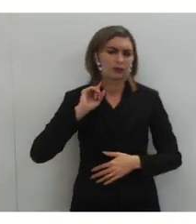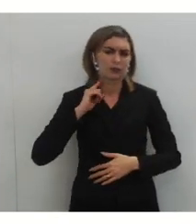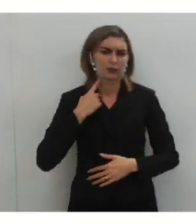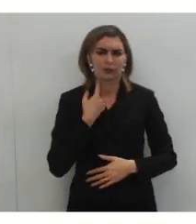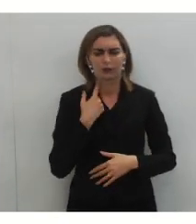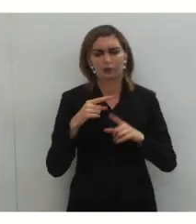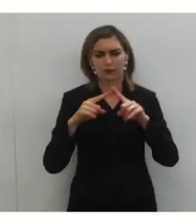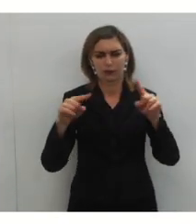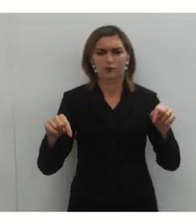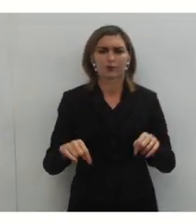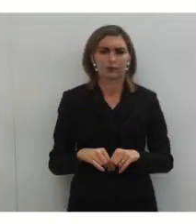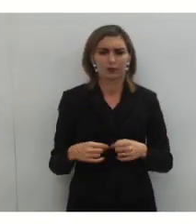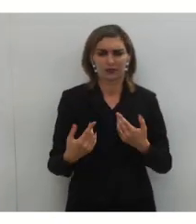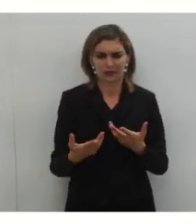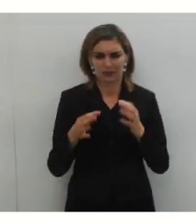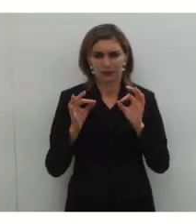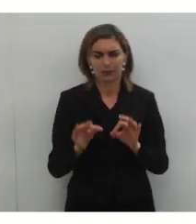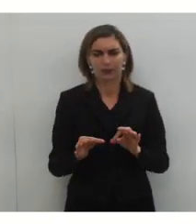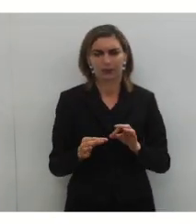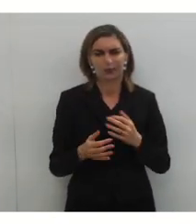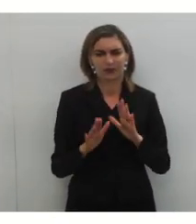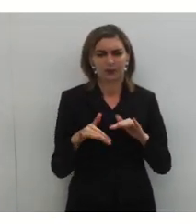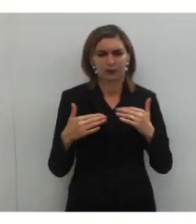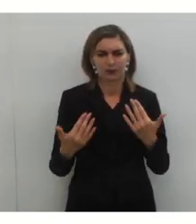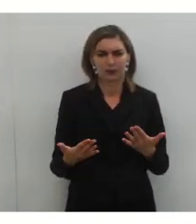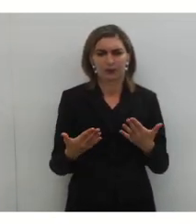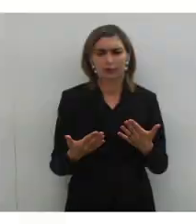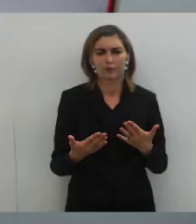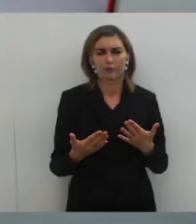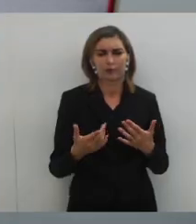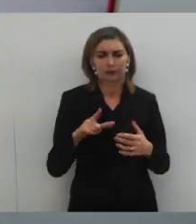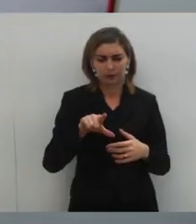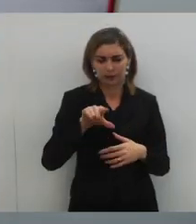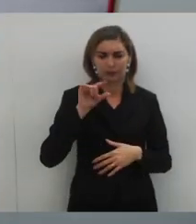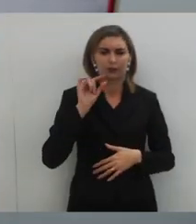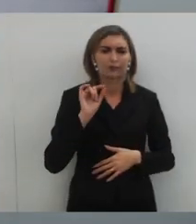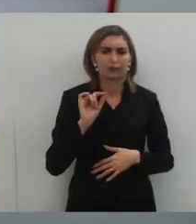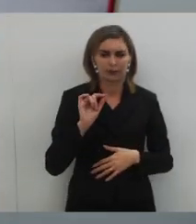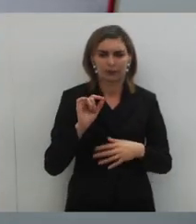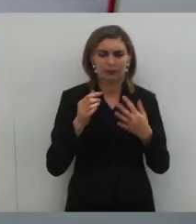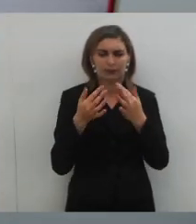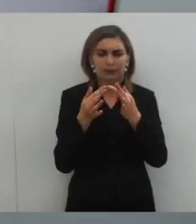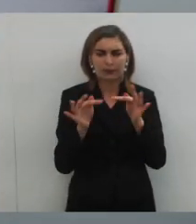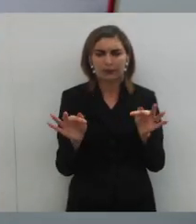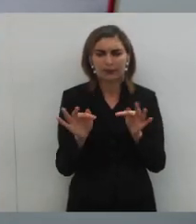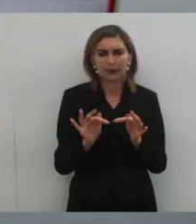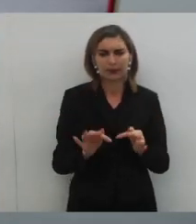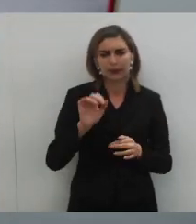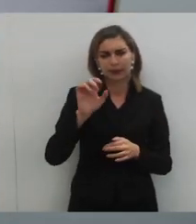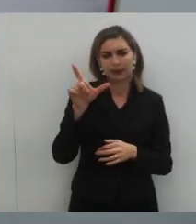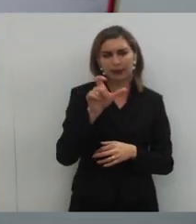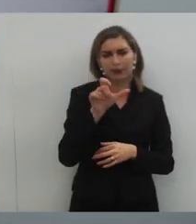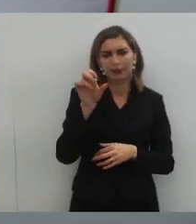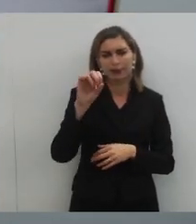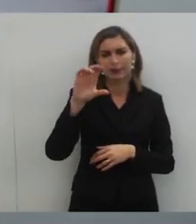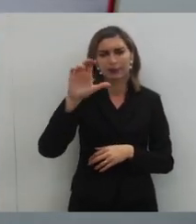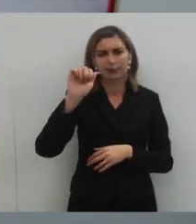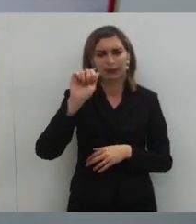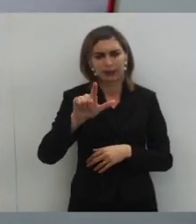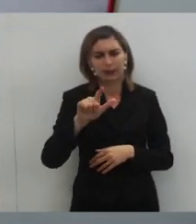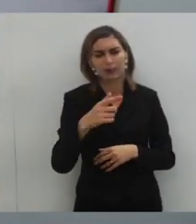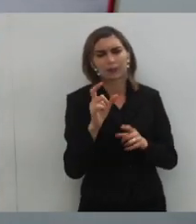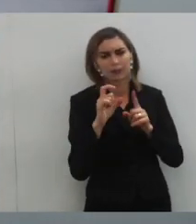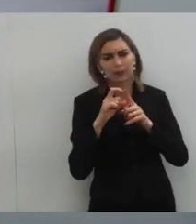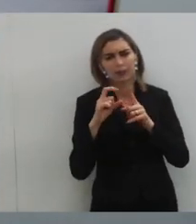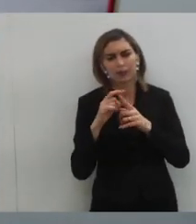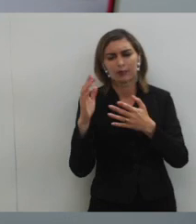sala. Tá certo? Então vejam, a escolha lexical pela palavra